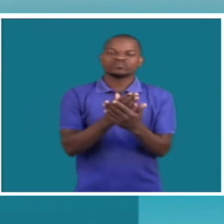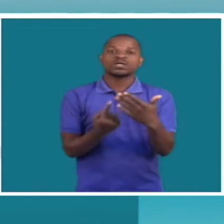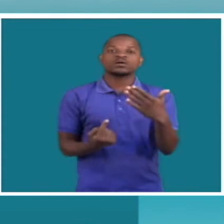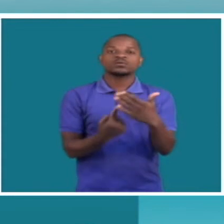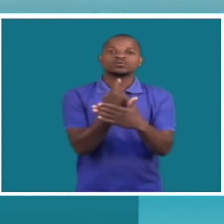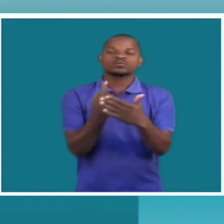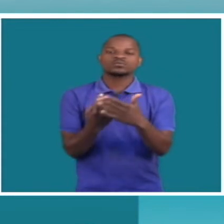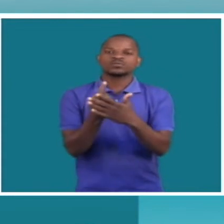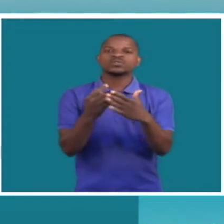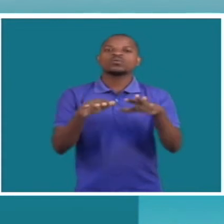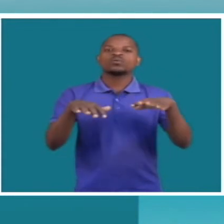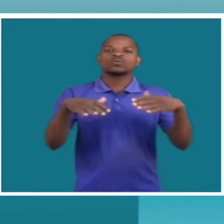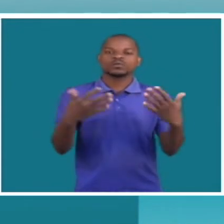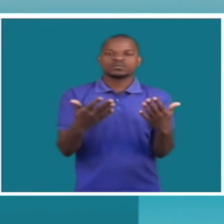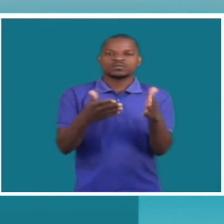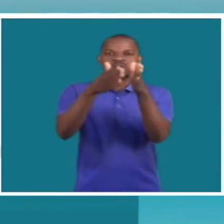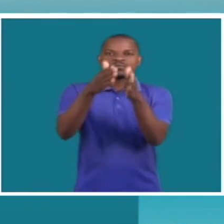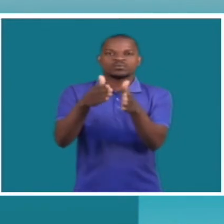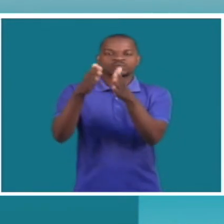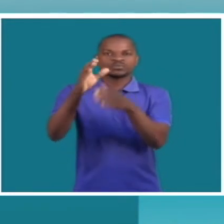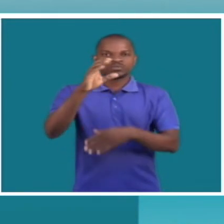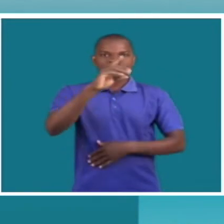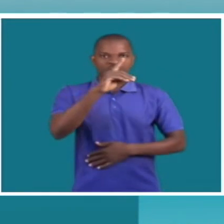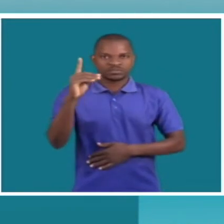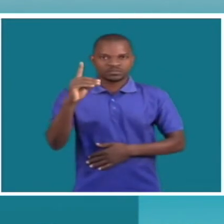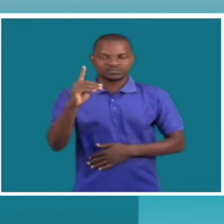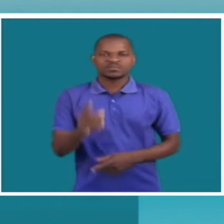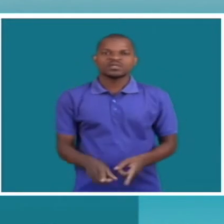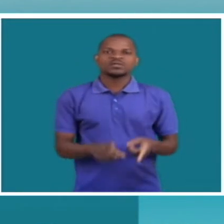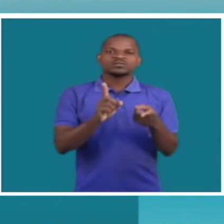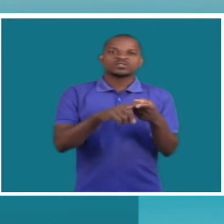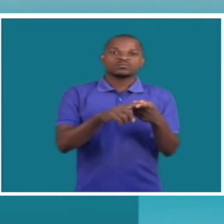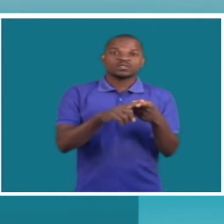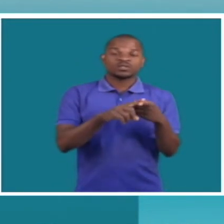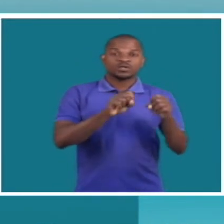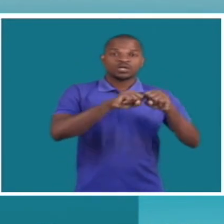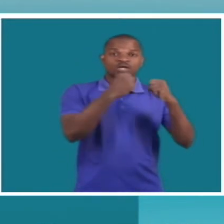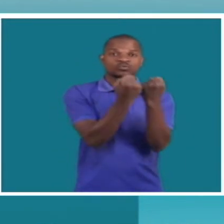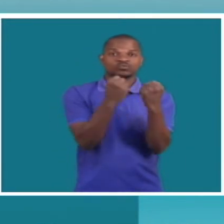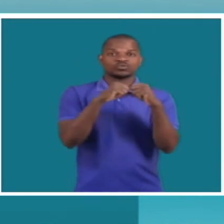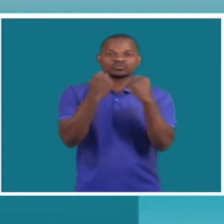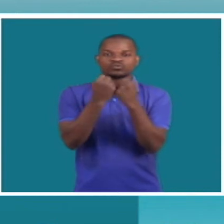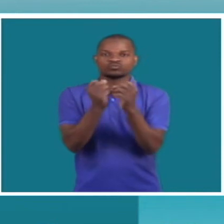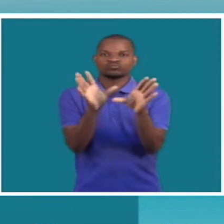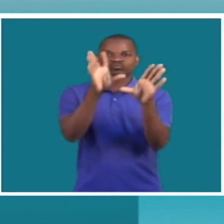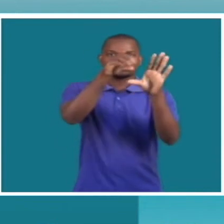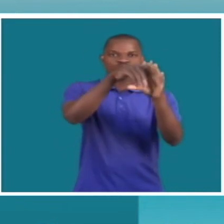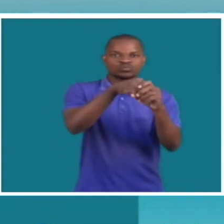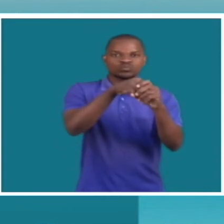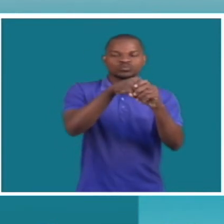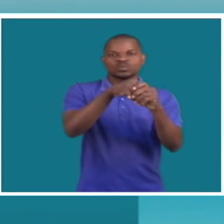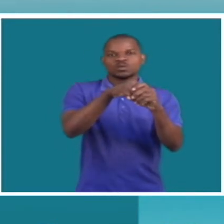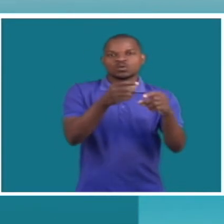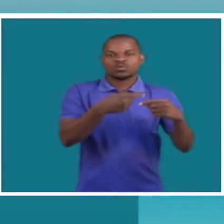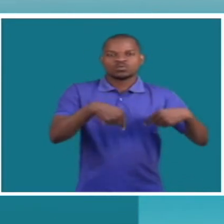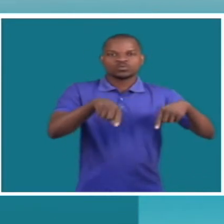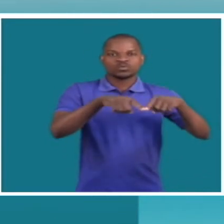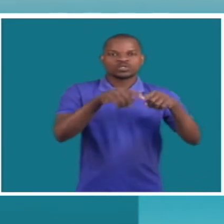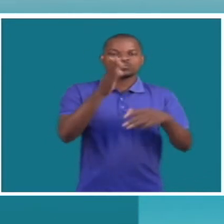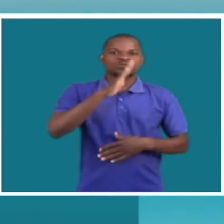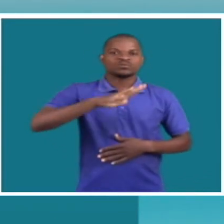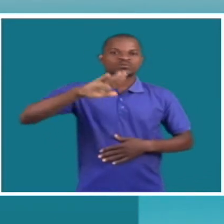acontece nesse tipo de situações em relação à pessoa com deficiência. Na composição das organizações que fazem parte do Conselho Nacional de Voluntariado, porque